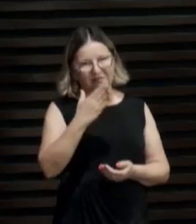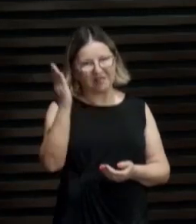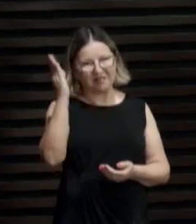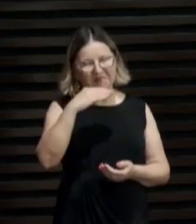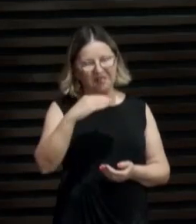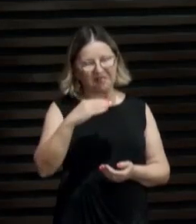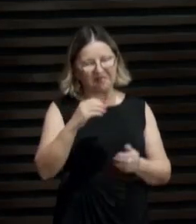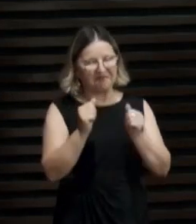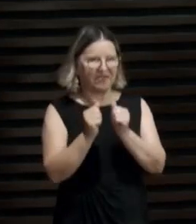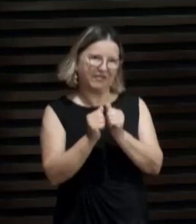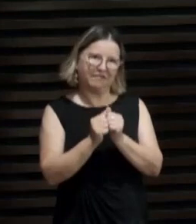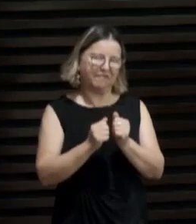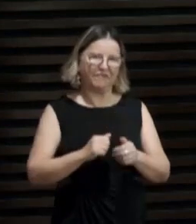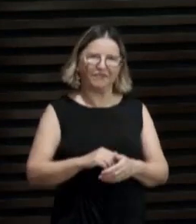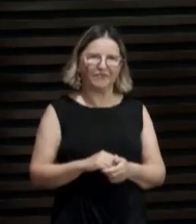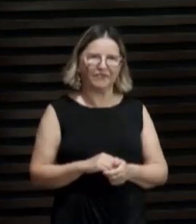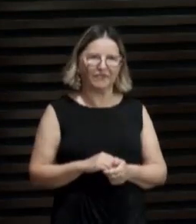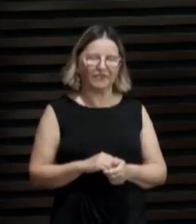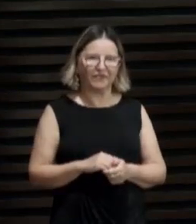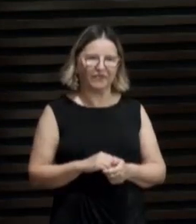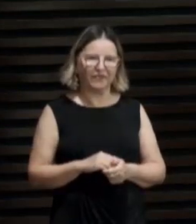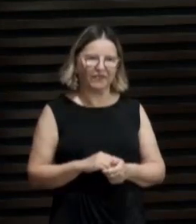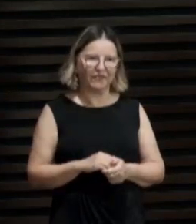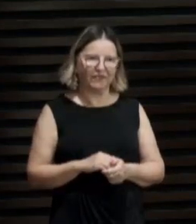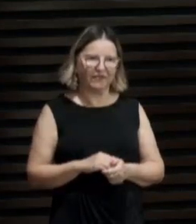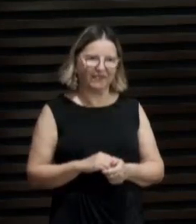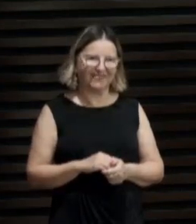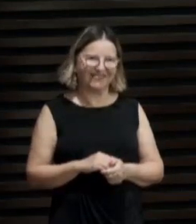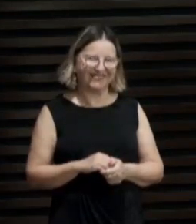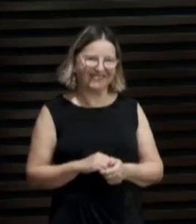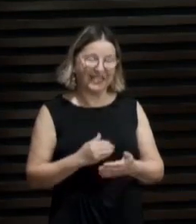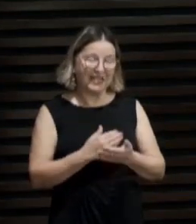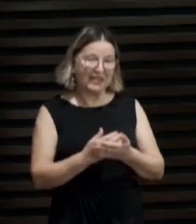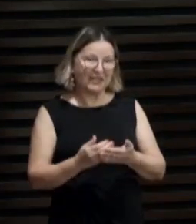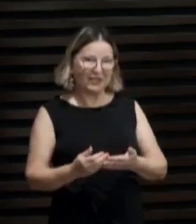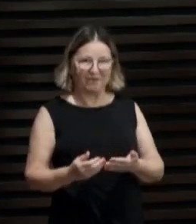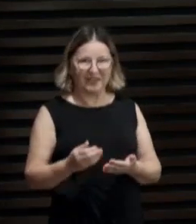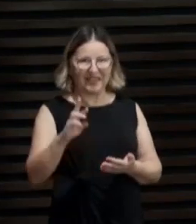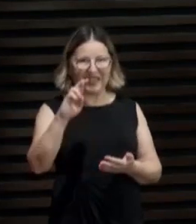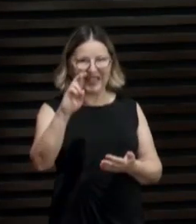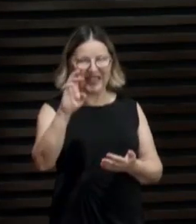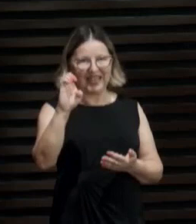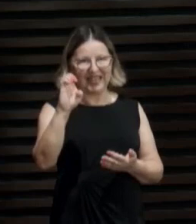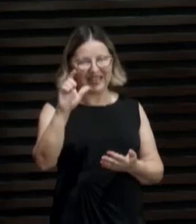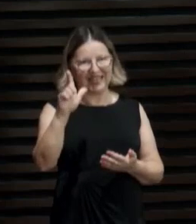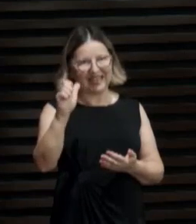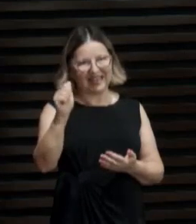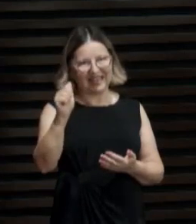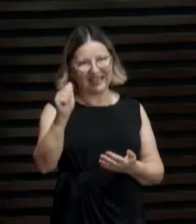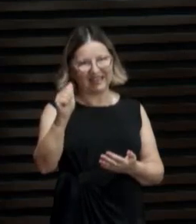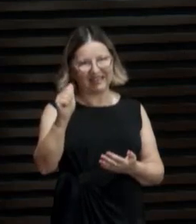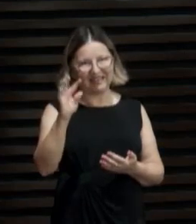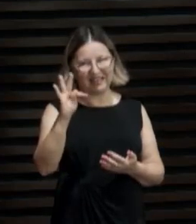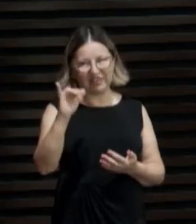características. E aí entra o relativismo, né? Que é uma das marcas do panteísmo. A